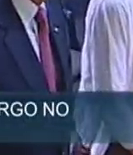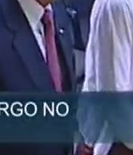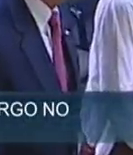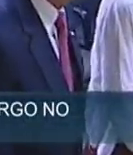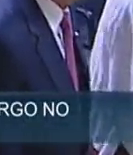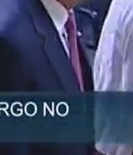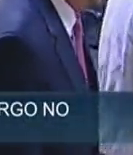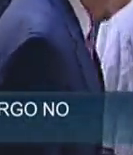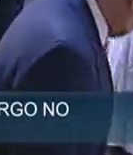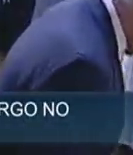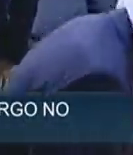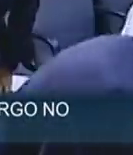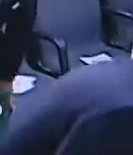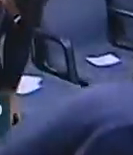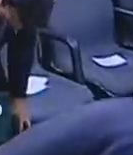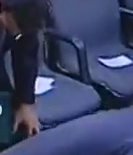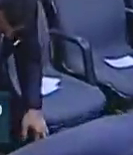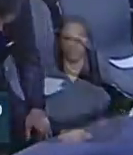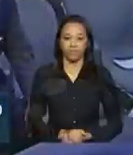tomar assento.